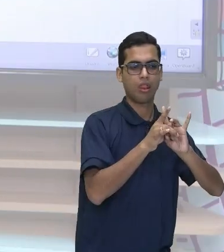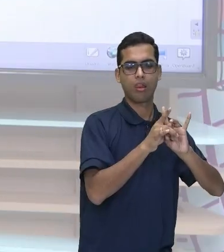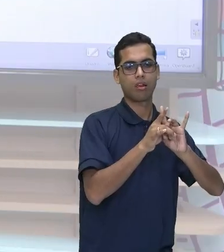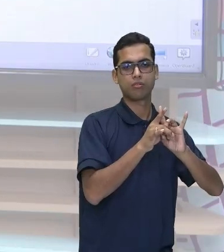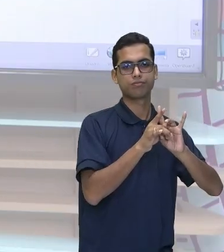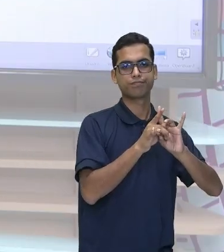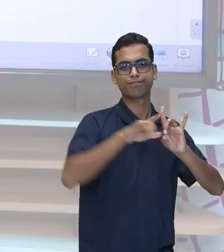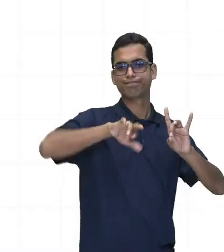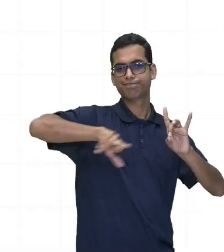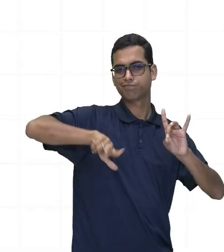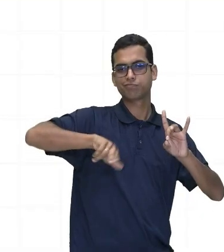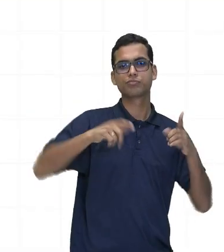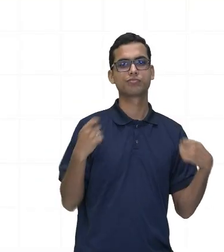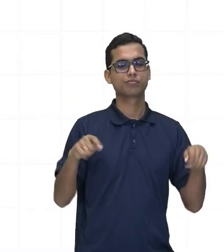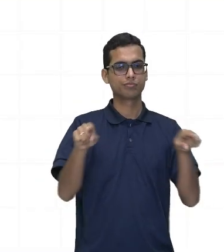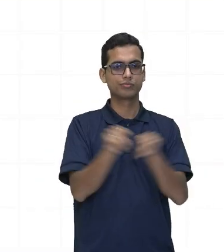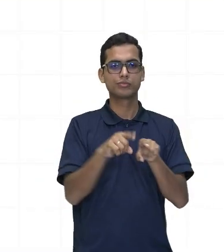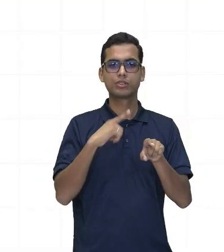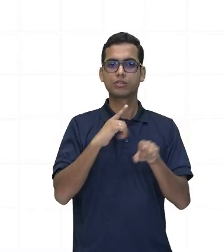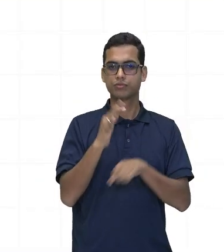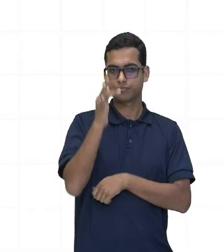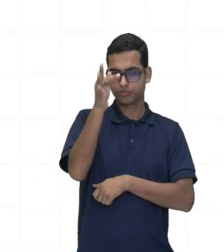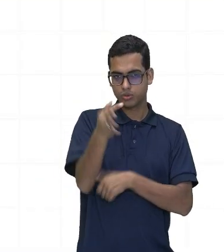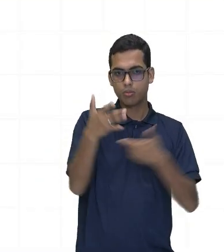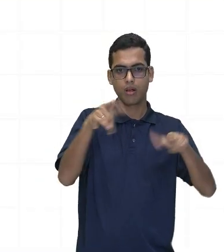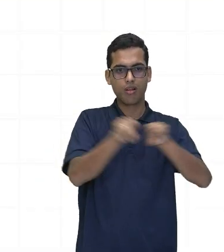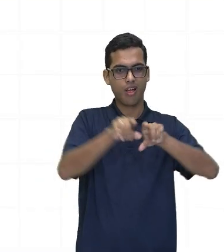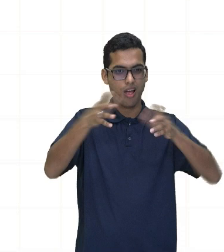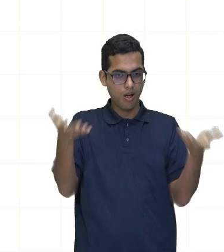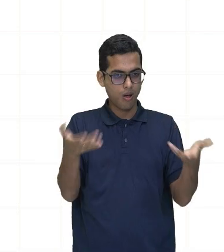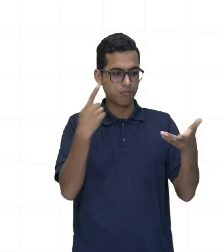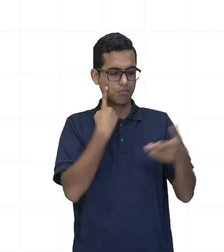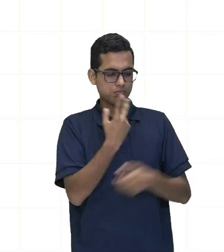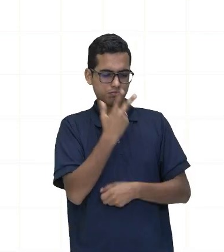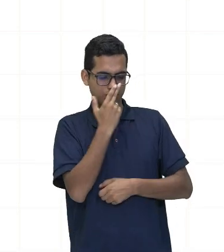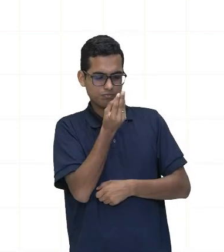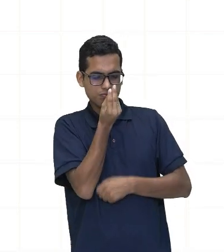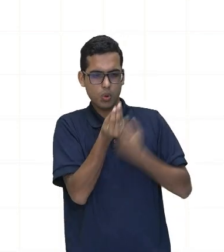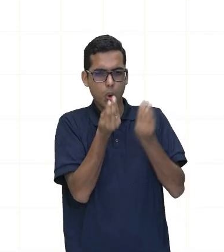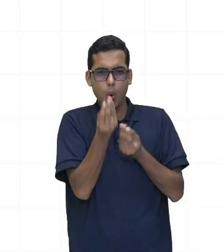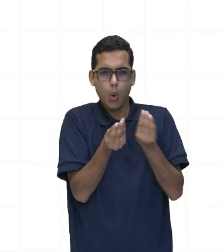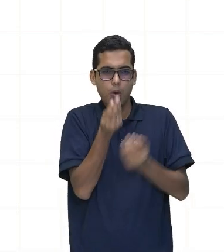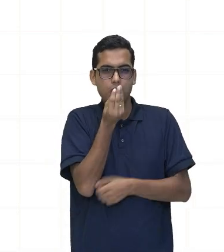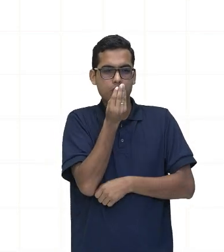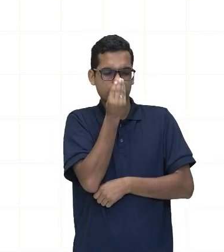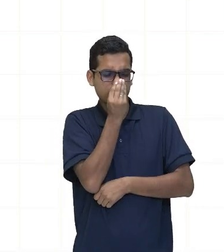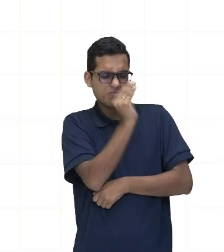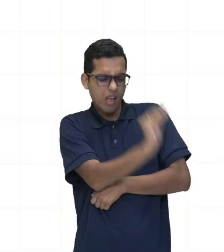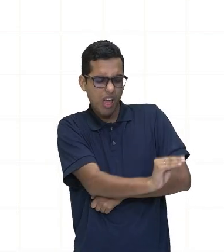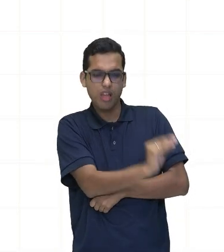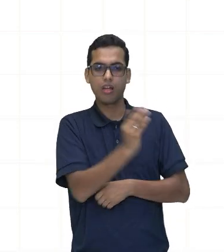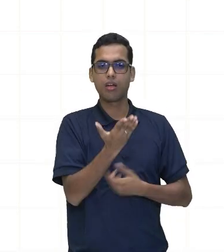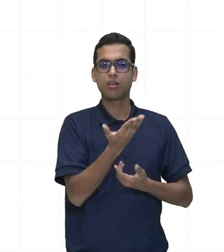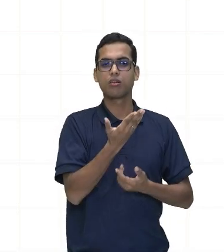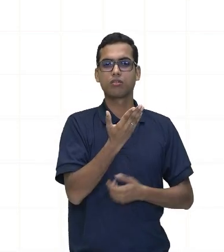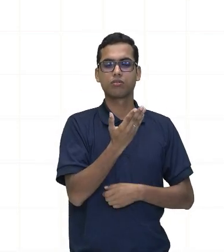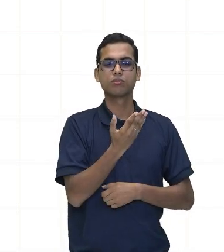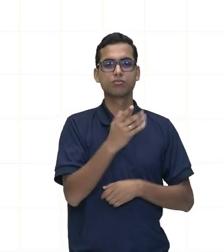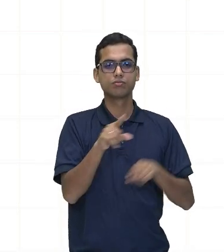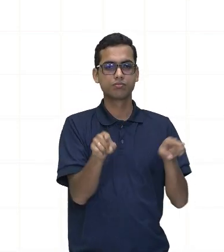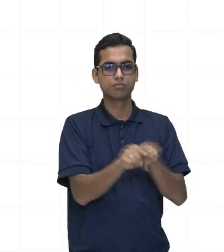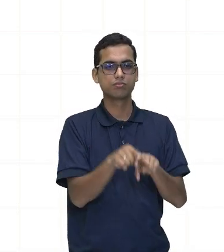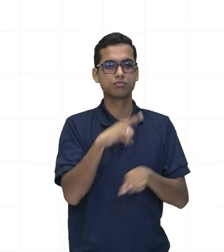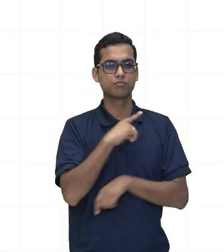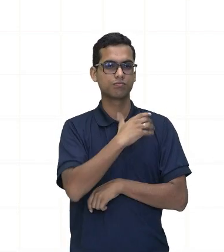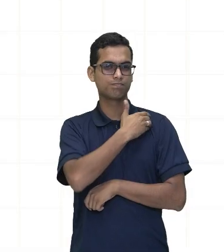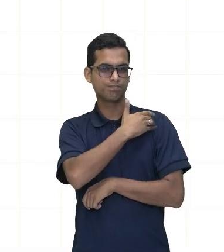a questão da discriminação e racismo, né? Assim como nós vimos lá dos povos indígenas. Os quilombolas, eles ainda sofrem